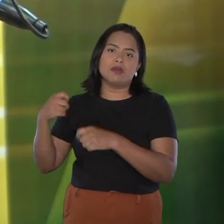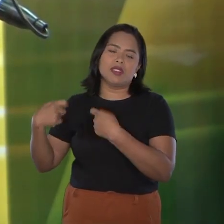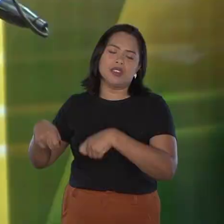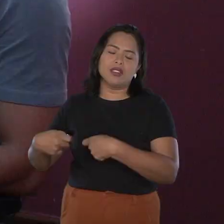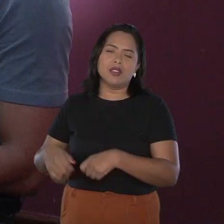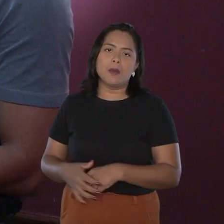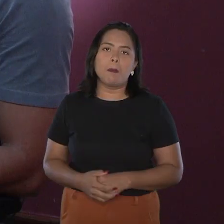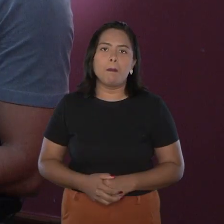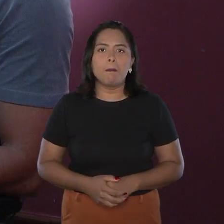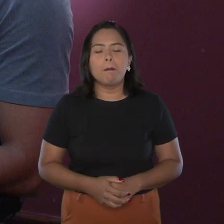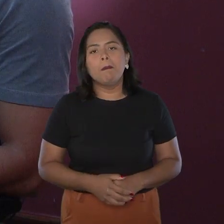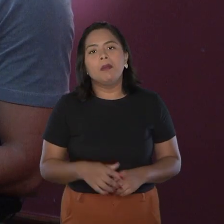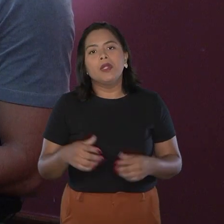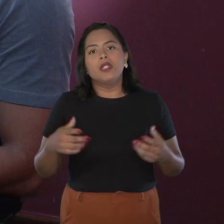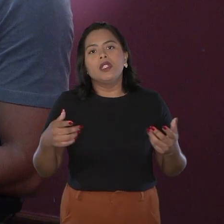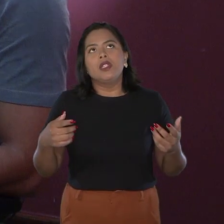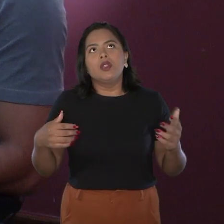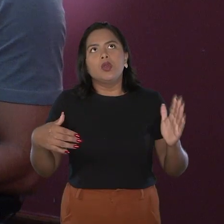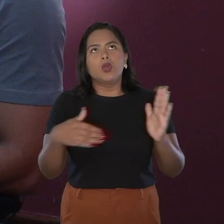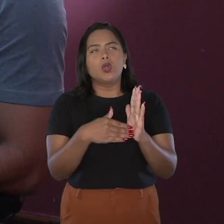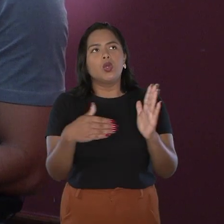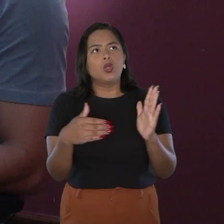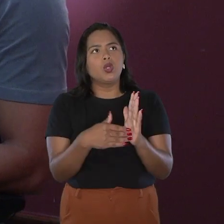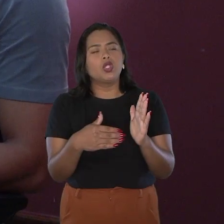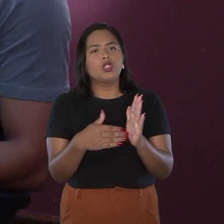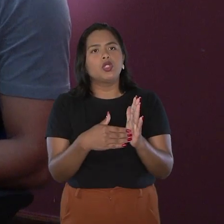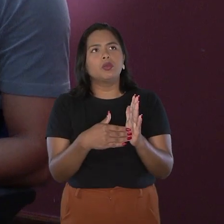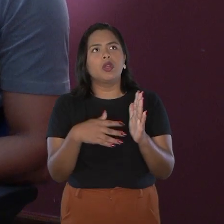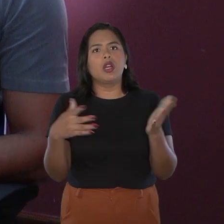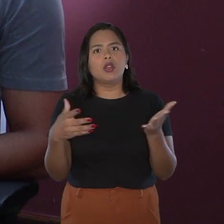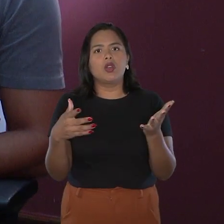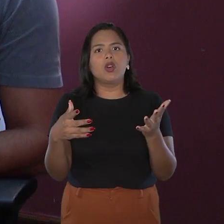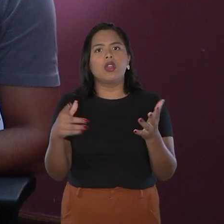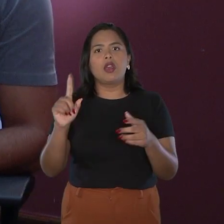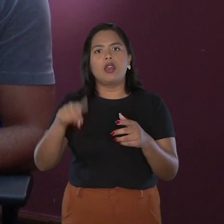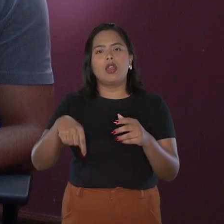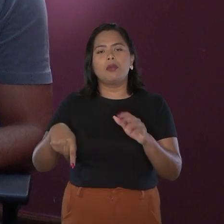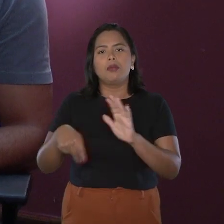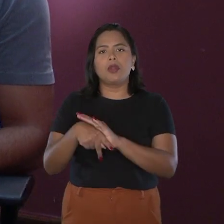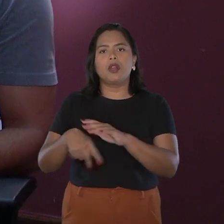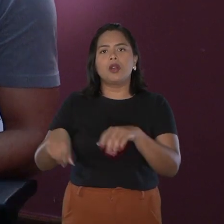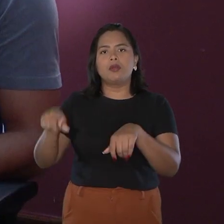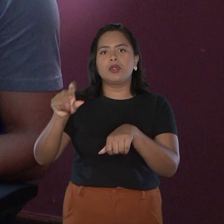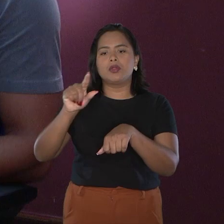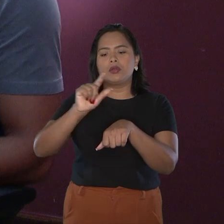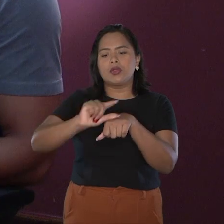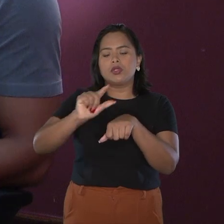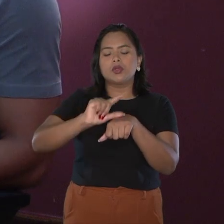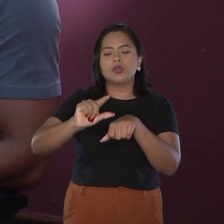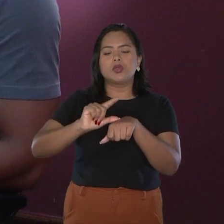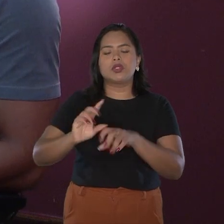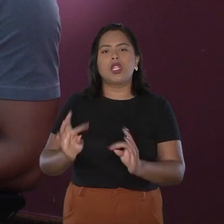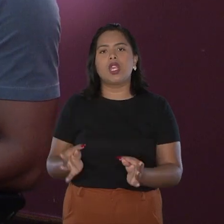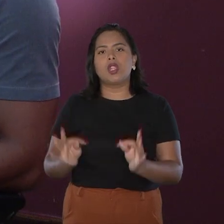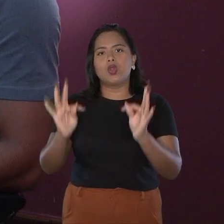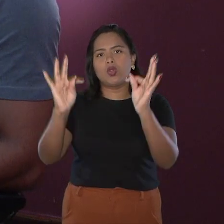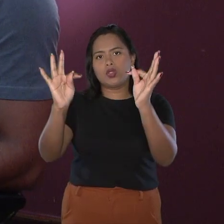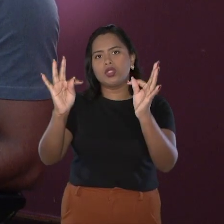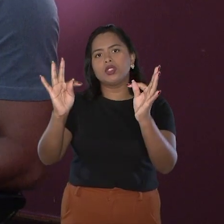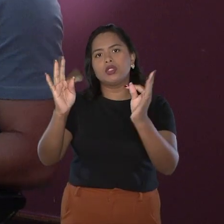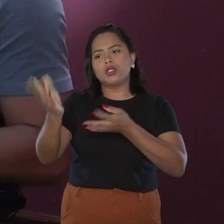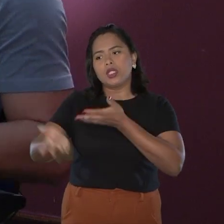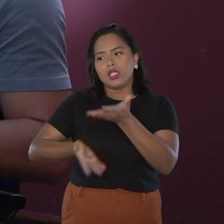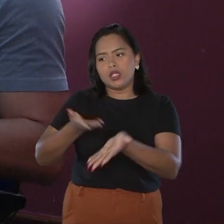e o último até agora temos confirmado é o que o ofertar que a tecnologia assistiva para profissionais e familiares então